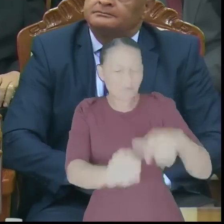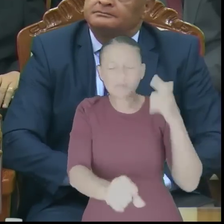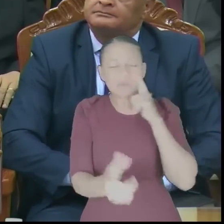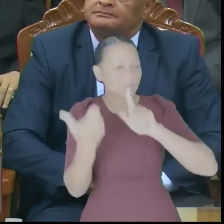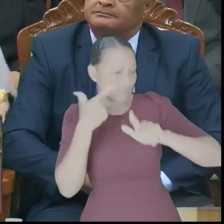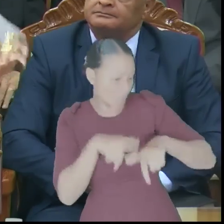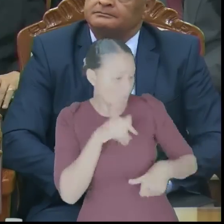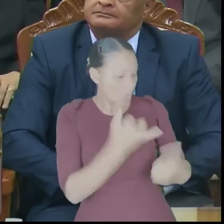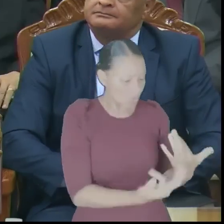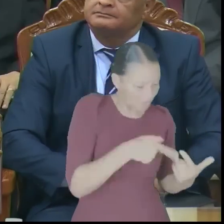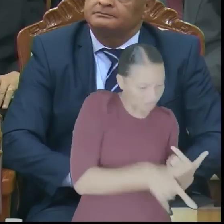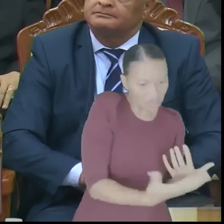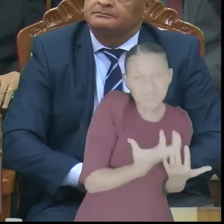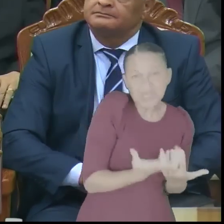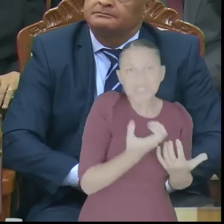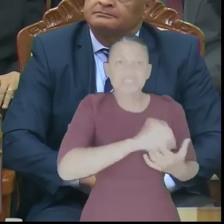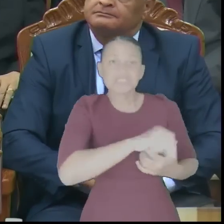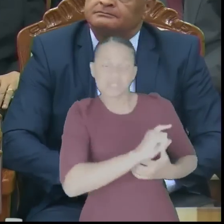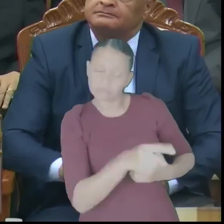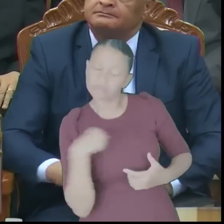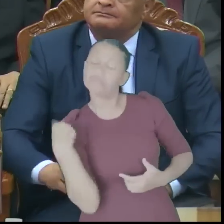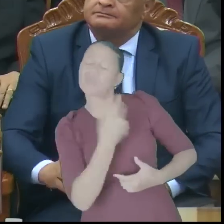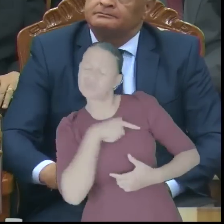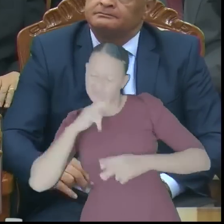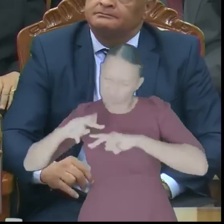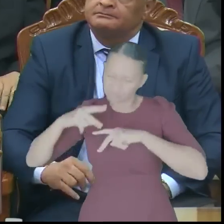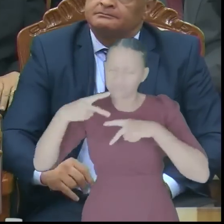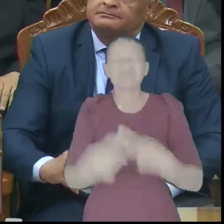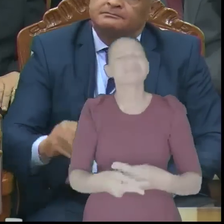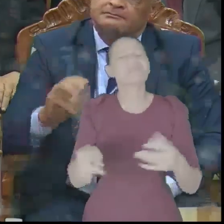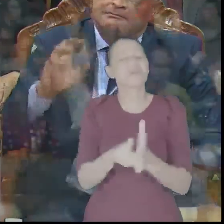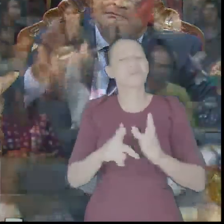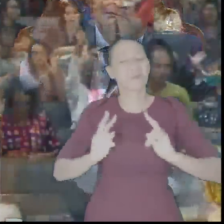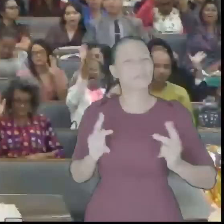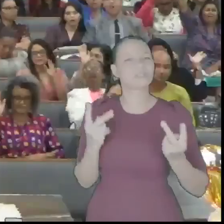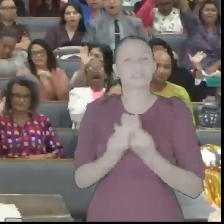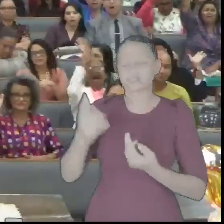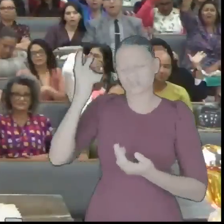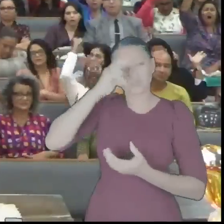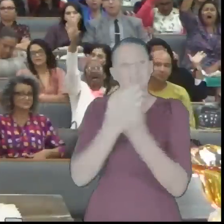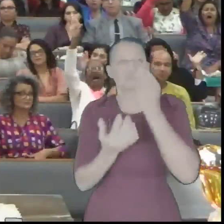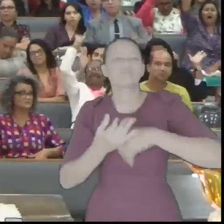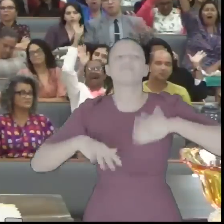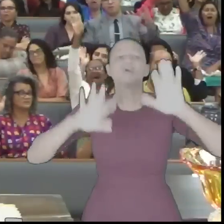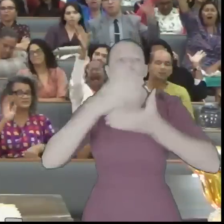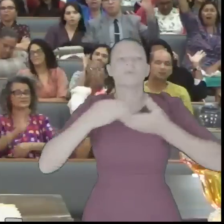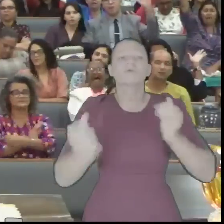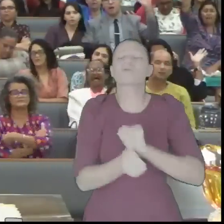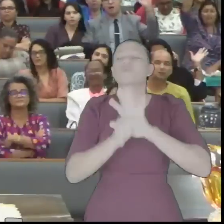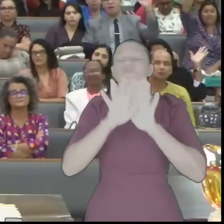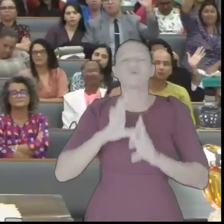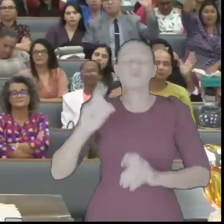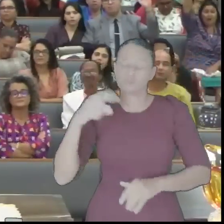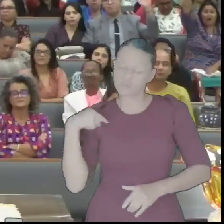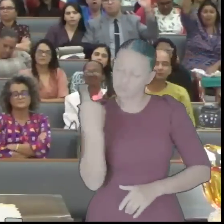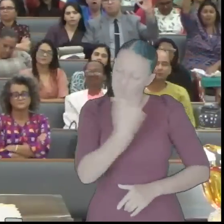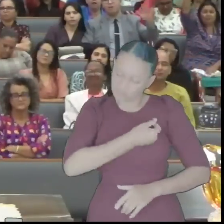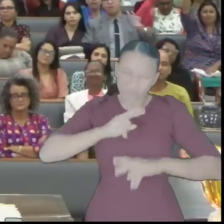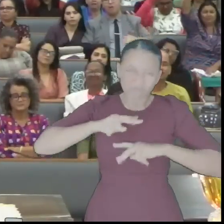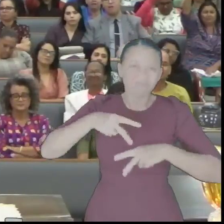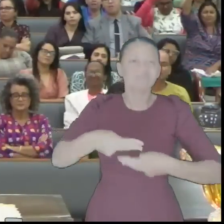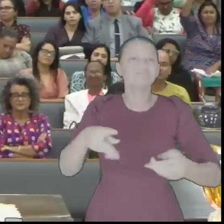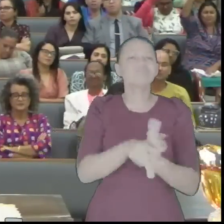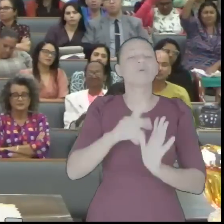o inferno ou não, somos herdeiros de Deus. Cadê os herdeiros do céu aqui? Levante a mão e diga glória a Deus. Somos herdeiros